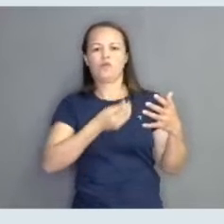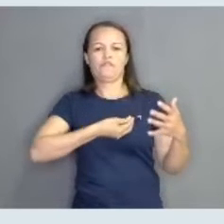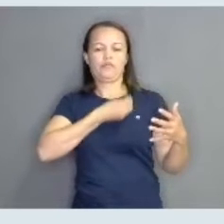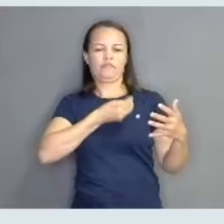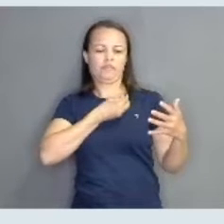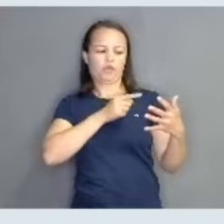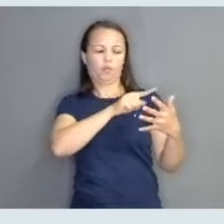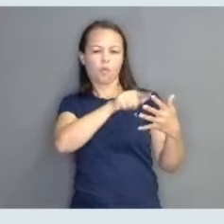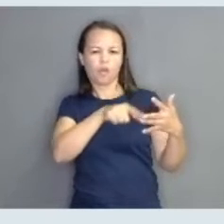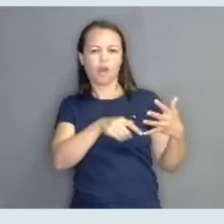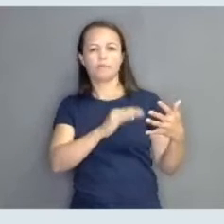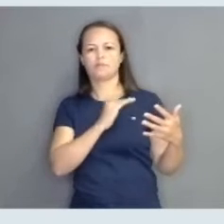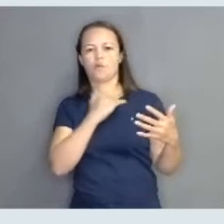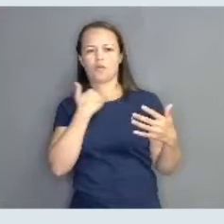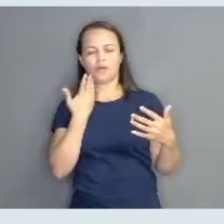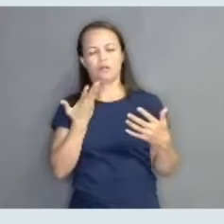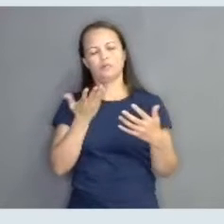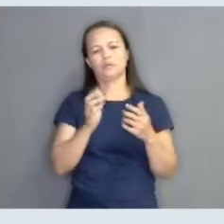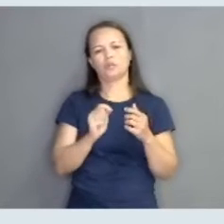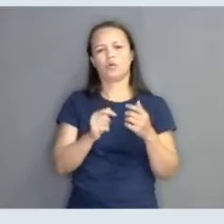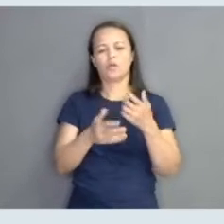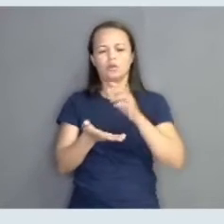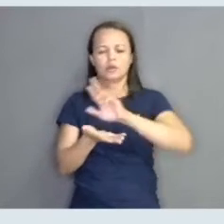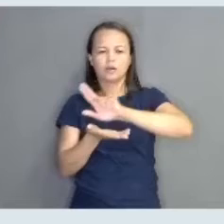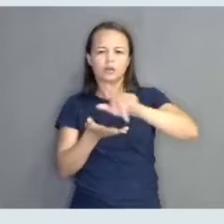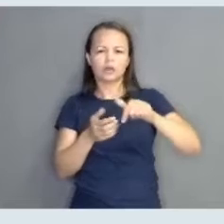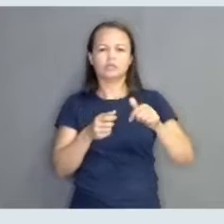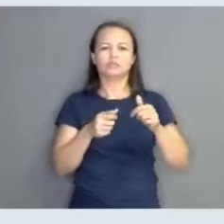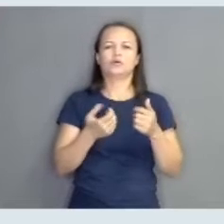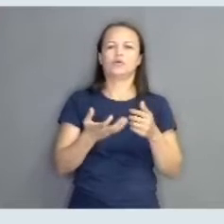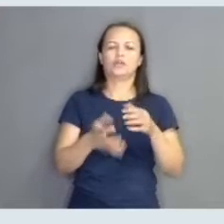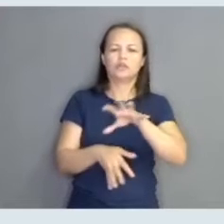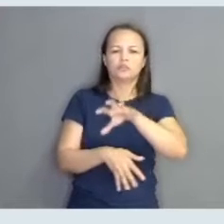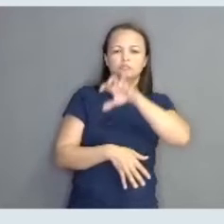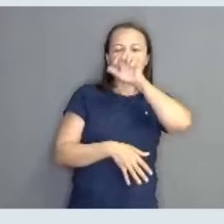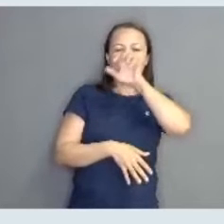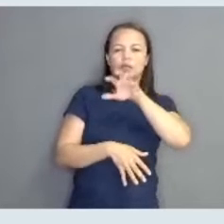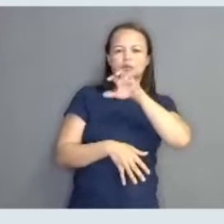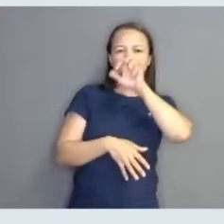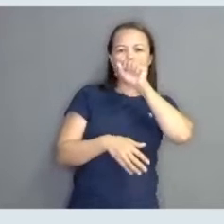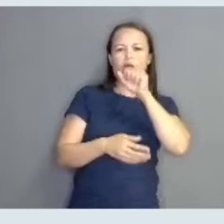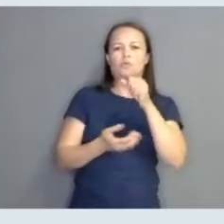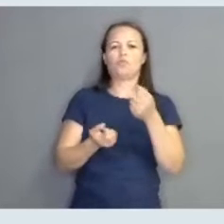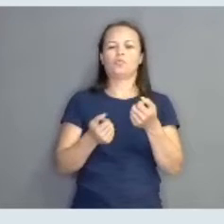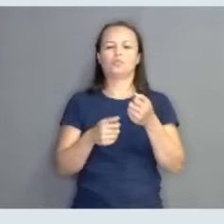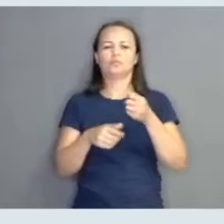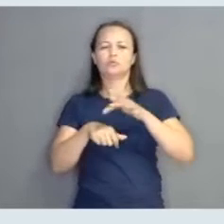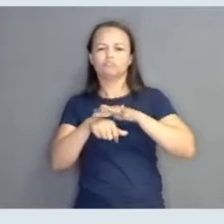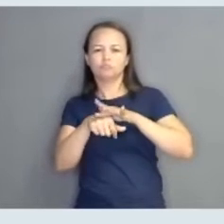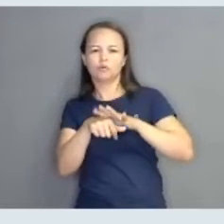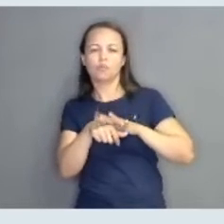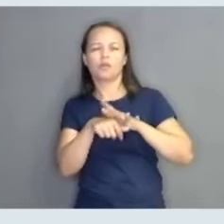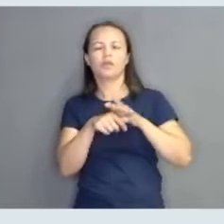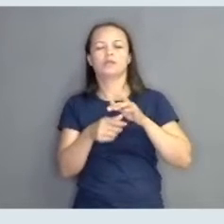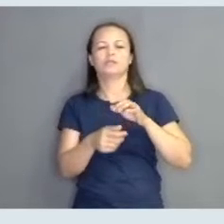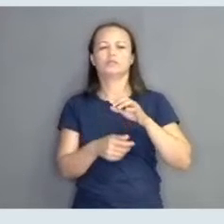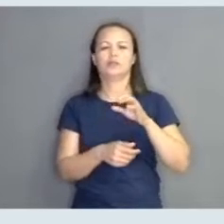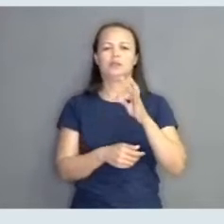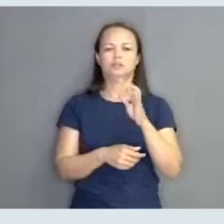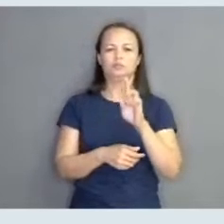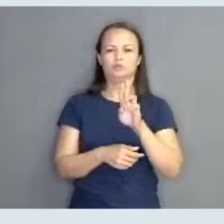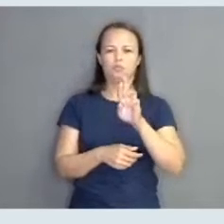respiratórias, por tuberculose, pneumonia. Né? A medicina não era desenvolvida como é hoje.